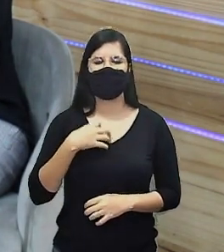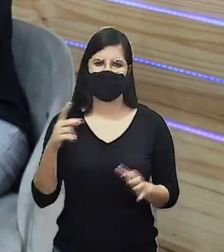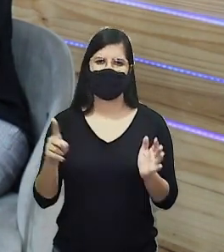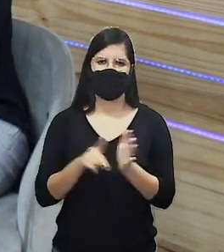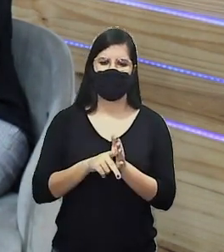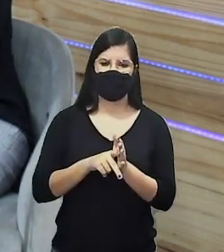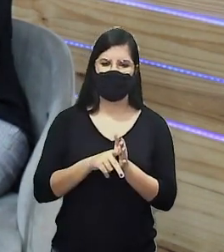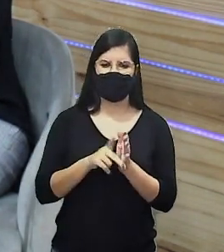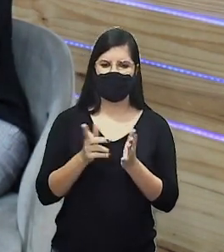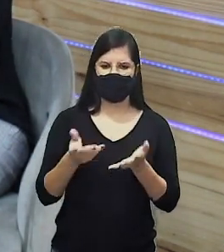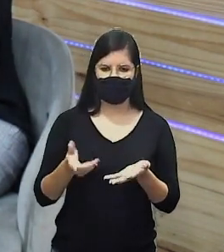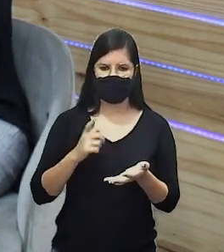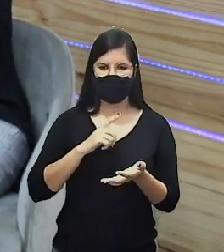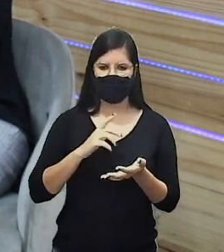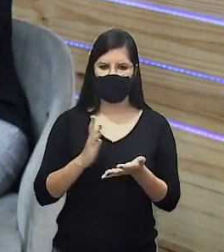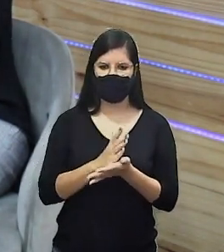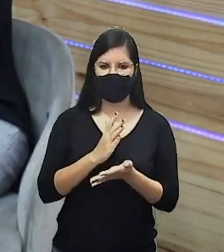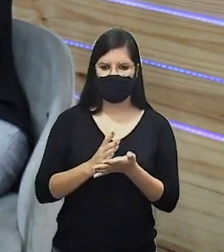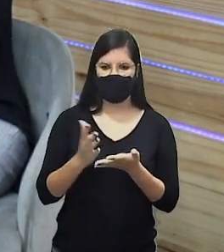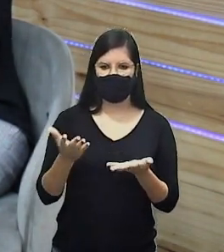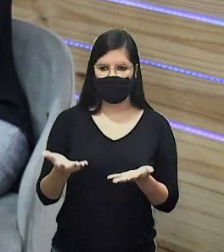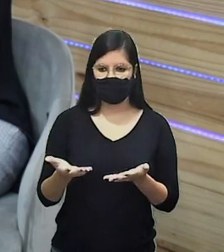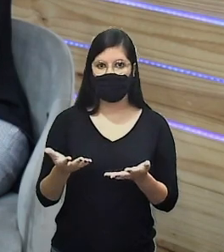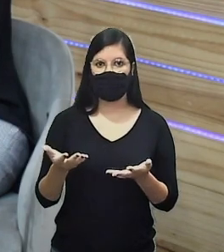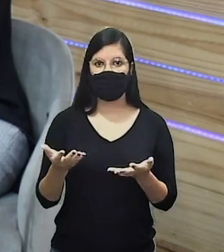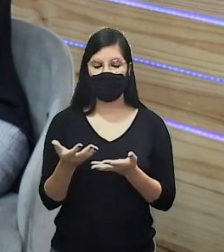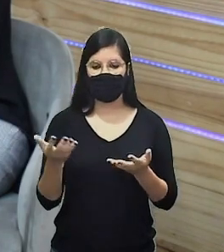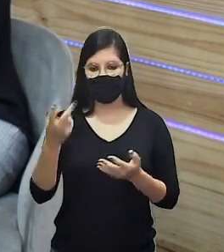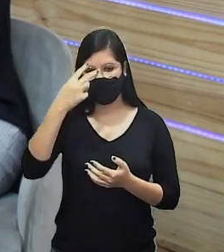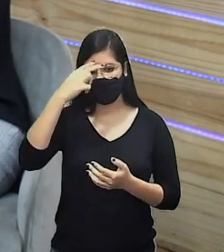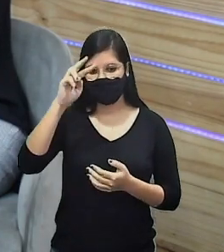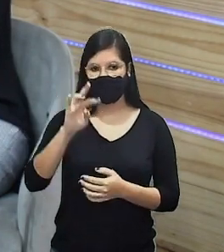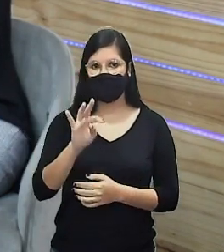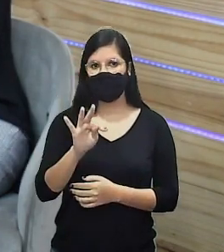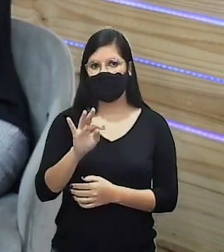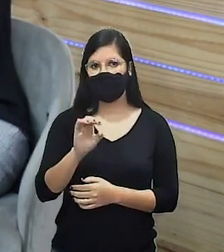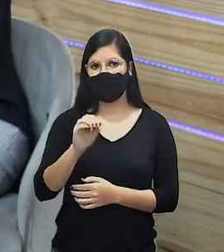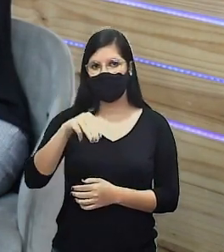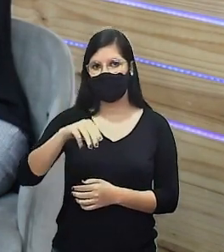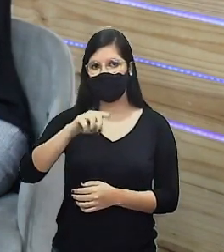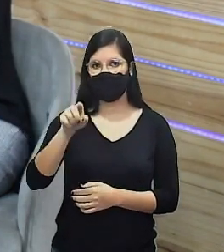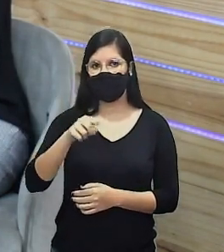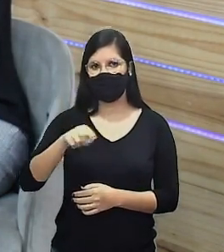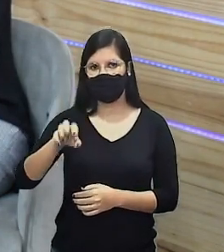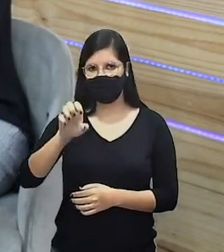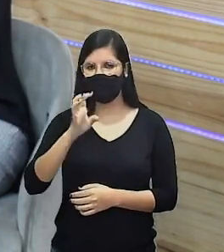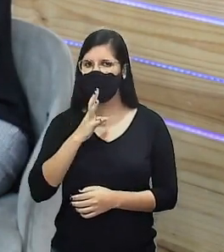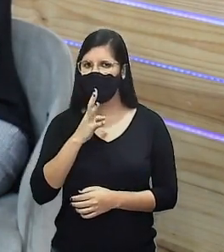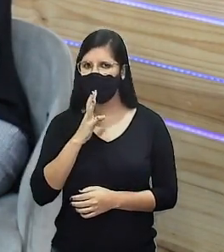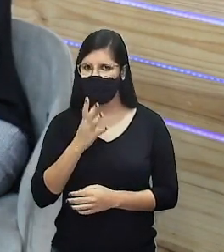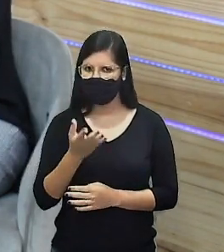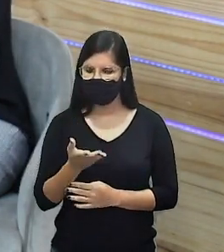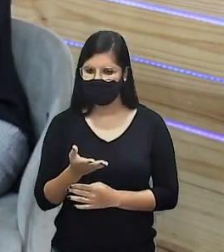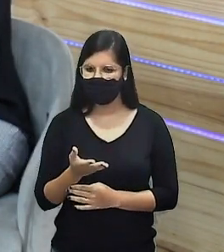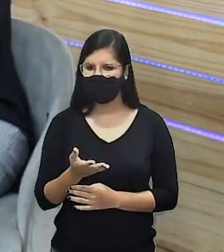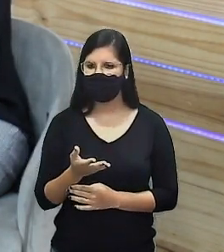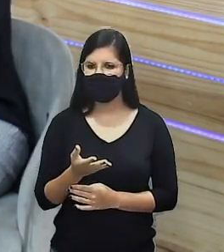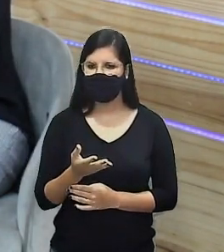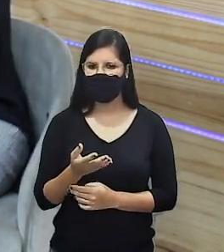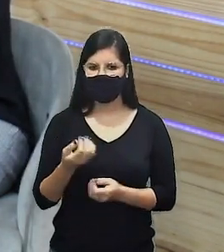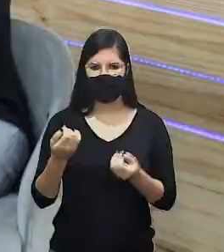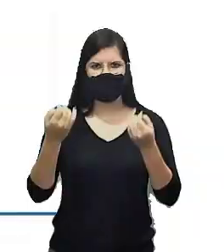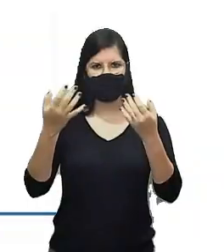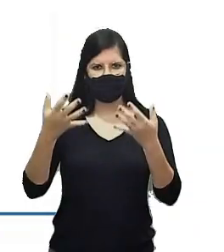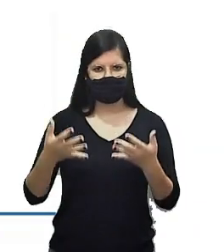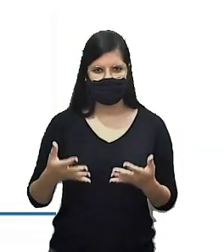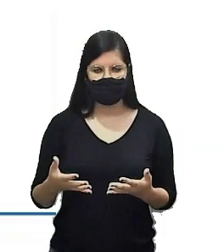presente. E eu vou destacar, em primeiro ponto aqui, a história do Tom Zé. Eu não sei se todo mundo conhece o Tom Zé, já não sei se a gente está falando